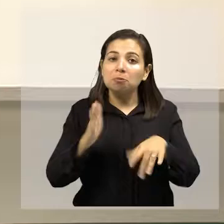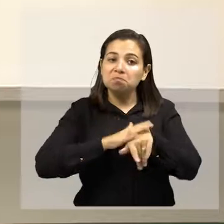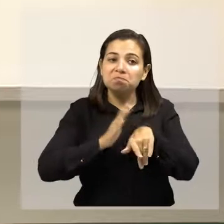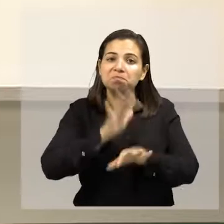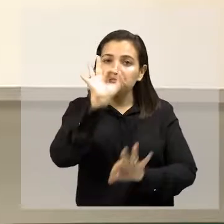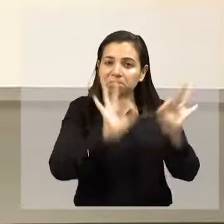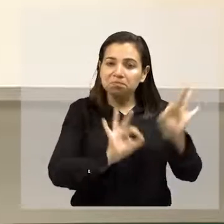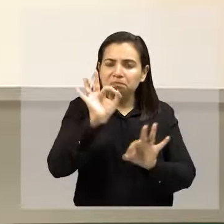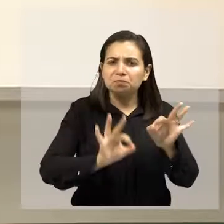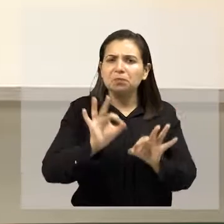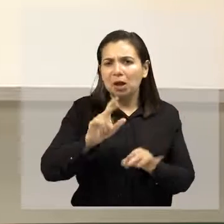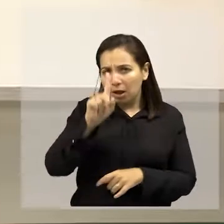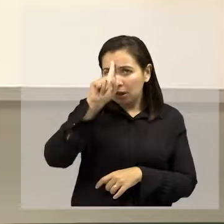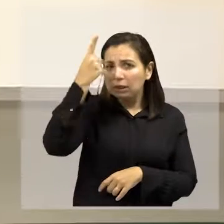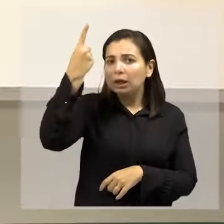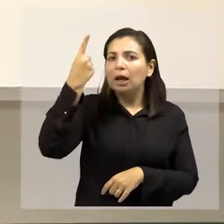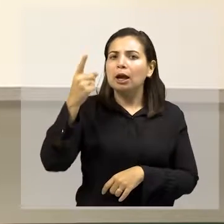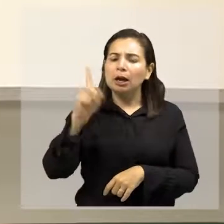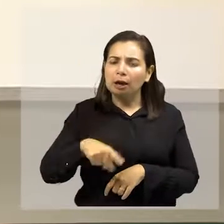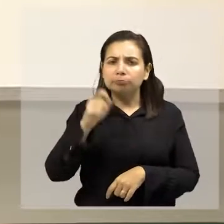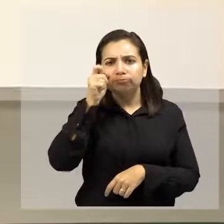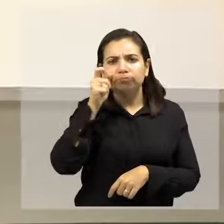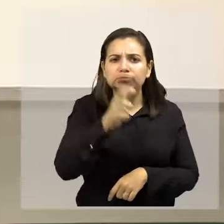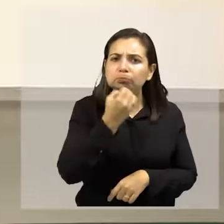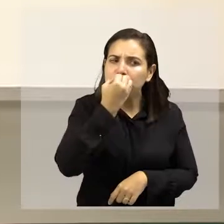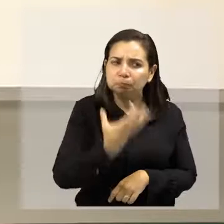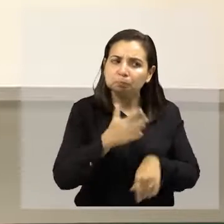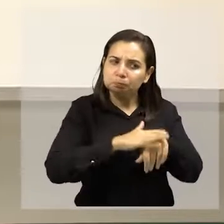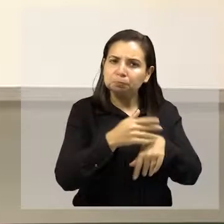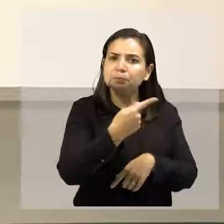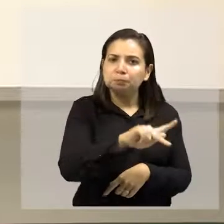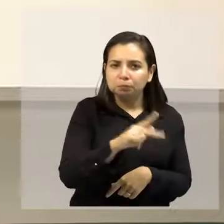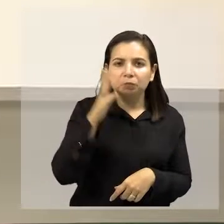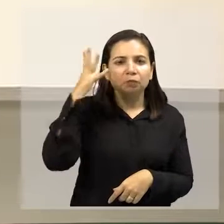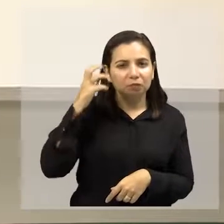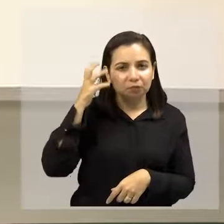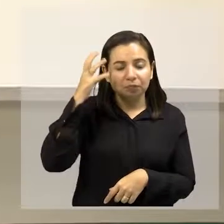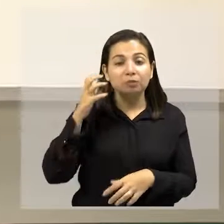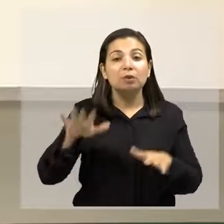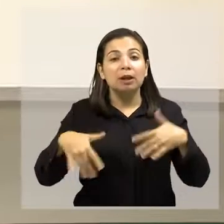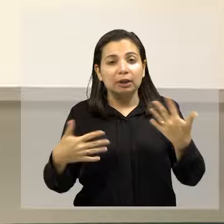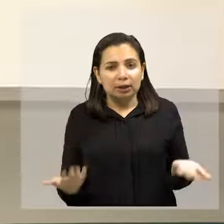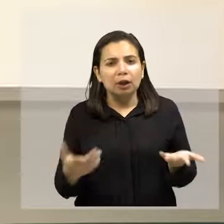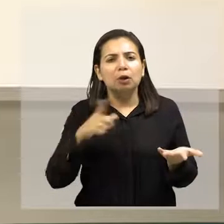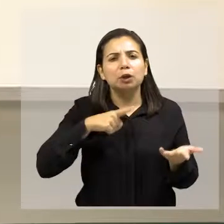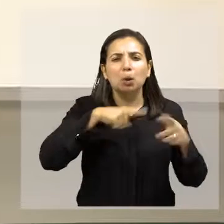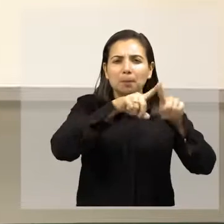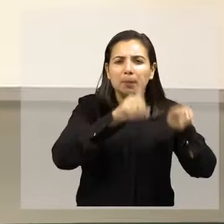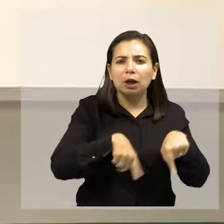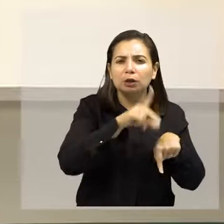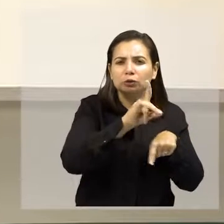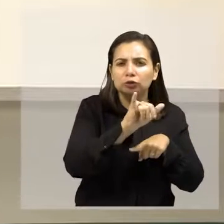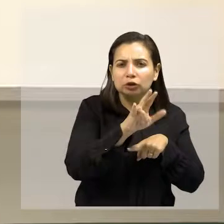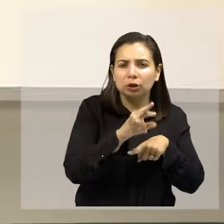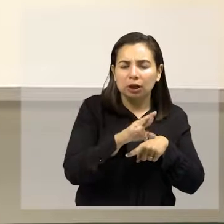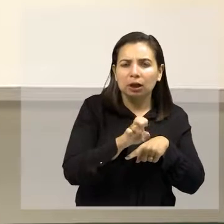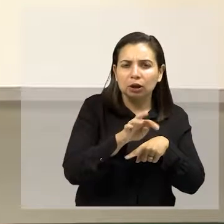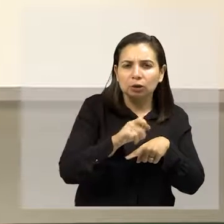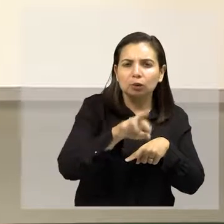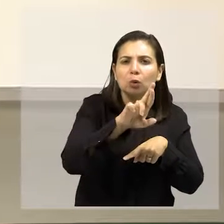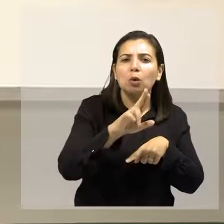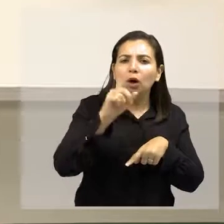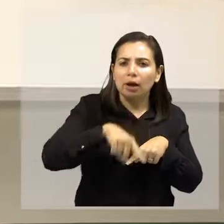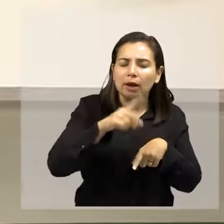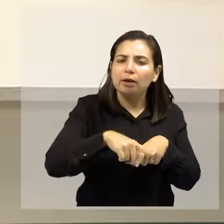ideia muito interessante. Vereador, com relação ao plano diretor cicloviário integrado, que mudou a face da